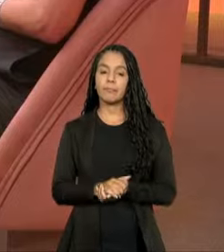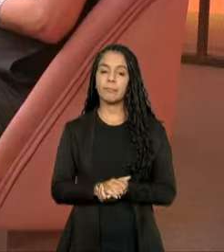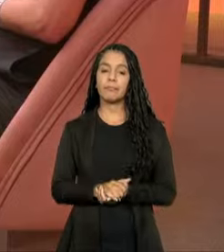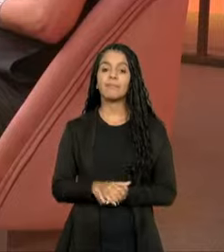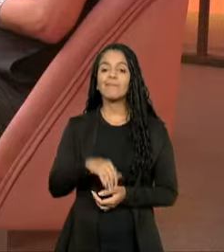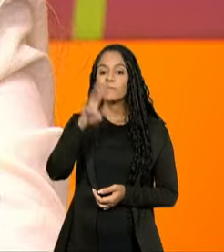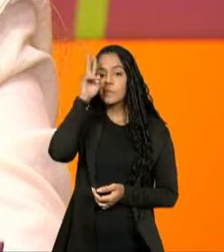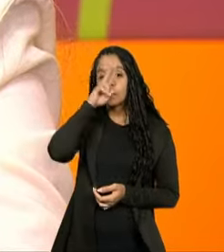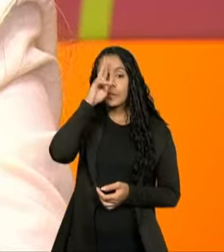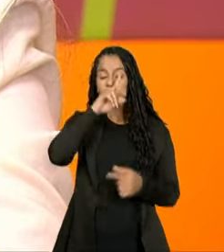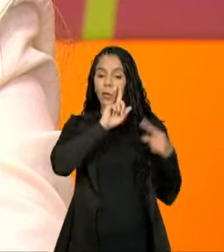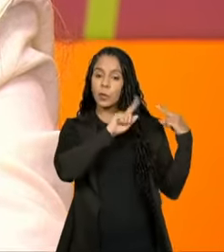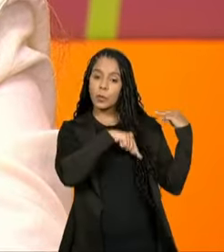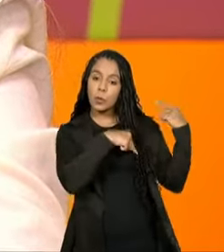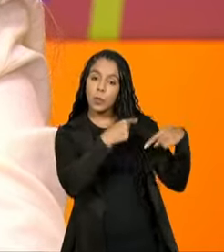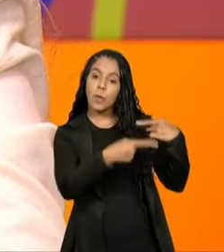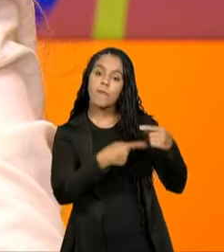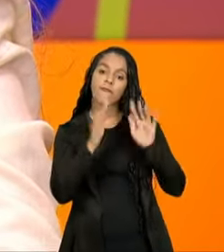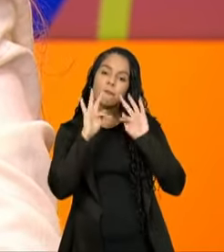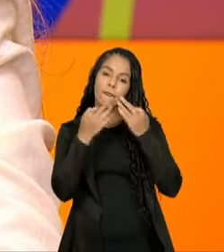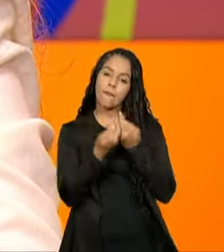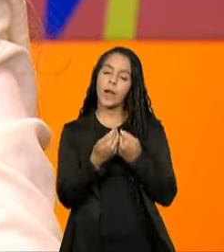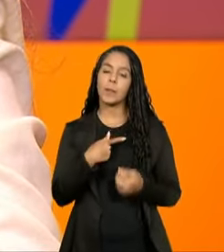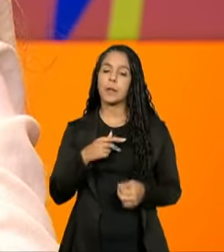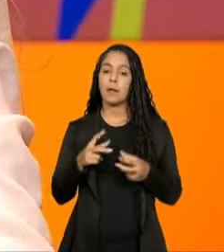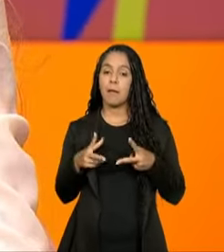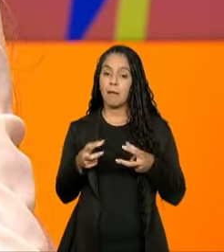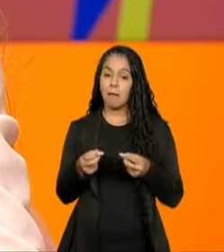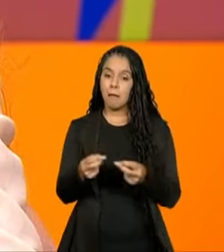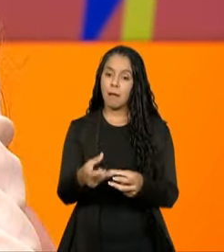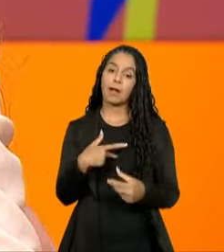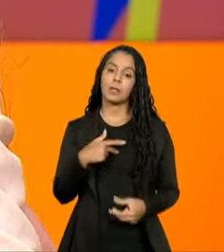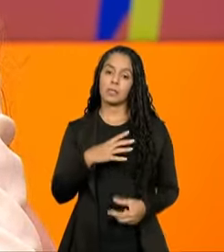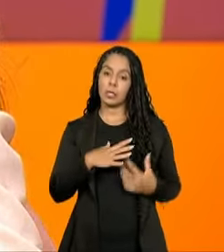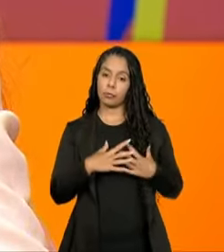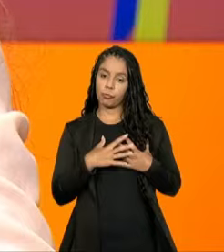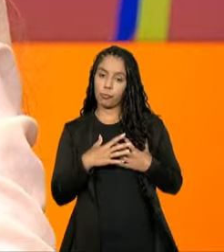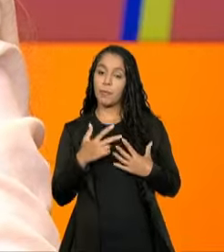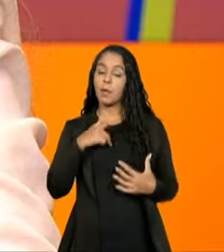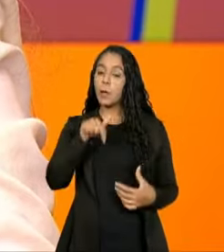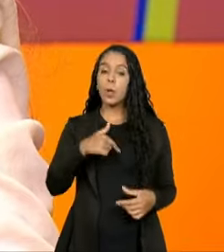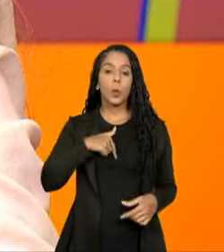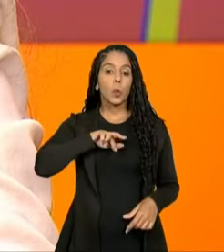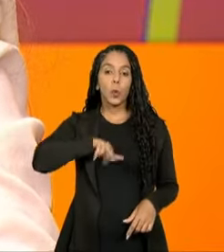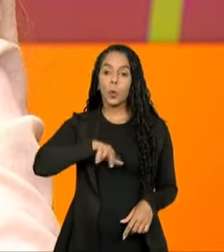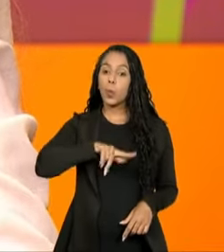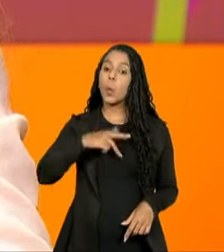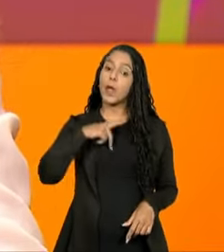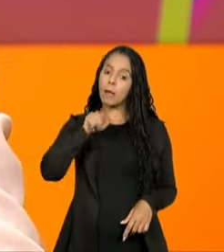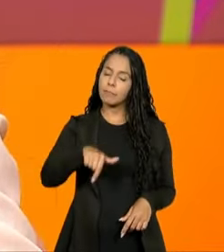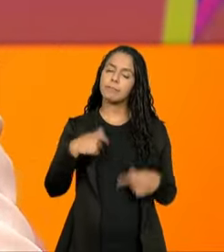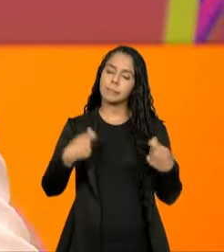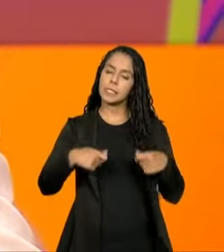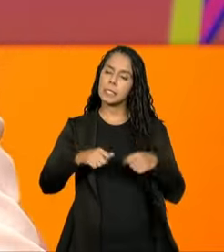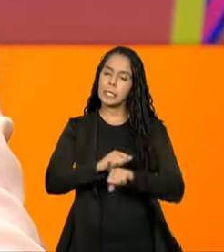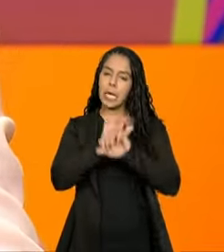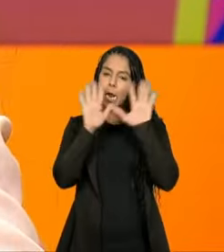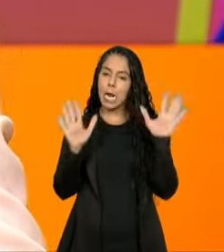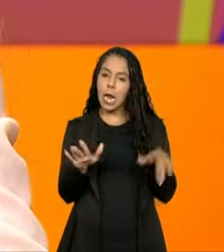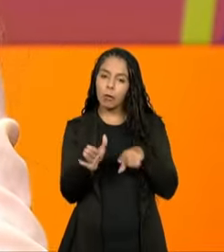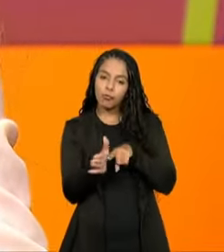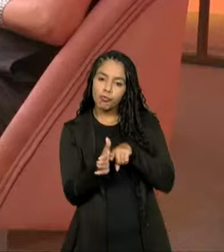a história familiar de câncer de mama, que é algo que muitas vezes as pessoas entendem como uma contraindicação absoluta, não é. Ela deve, claro, ser